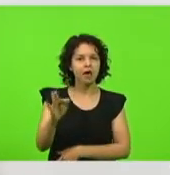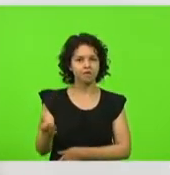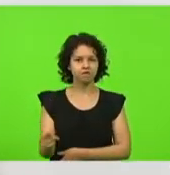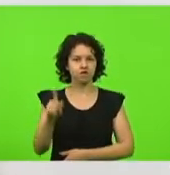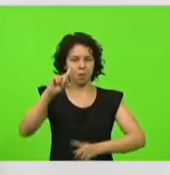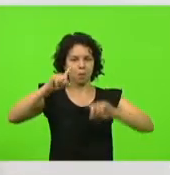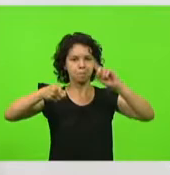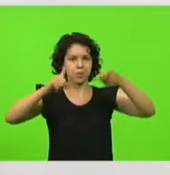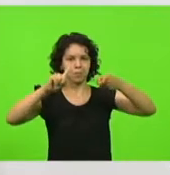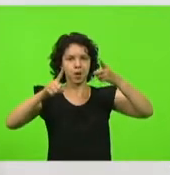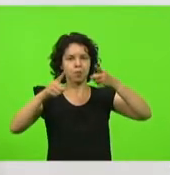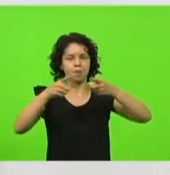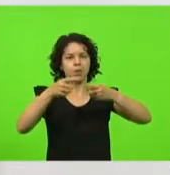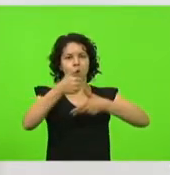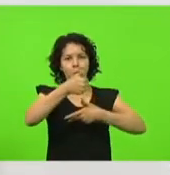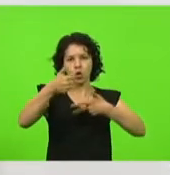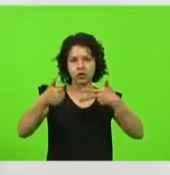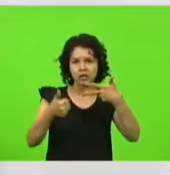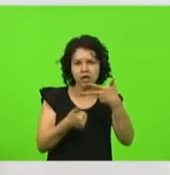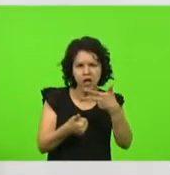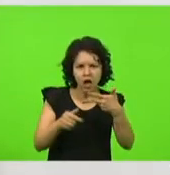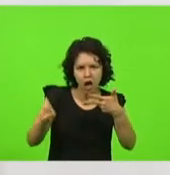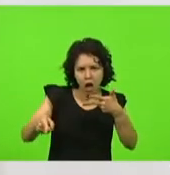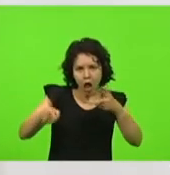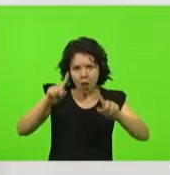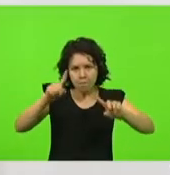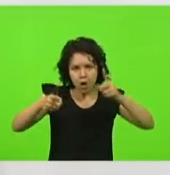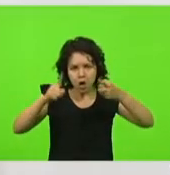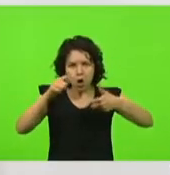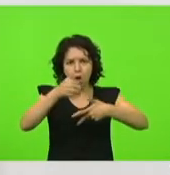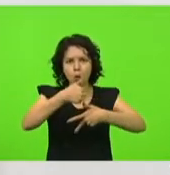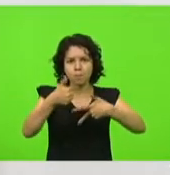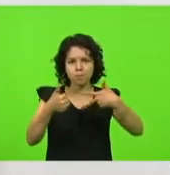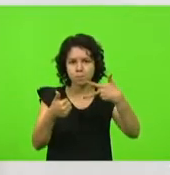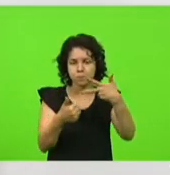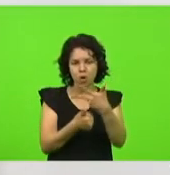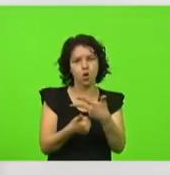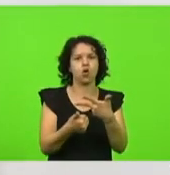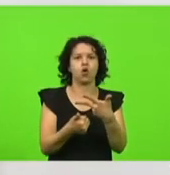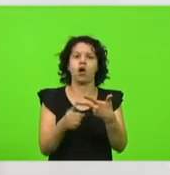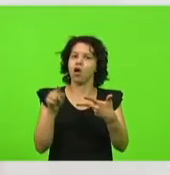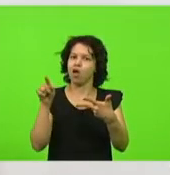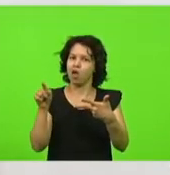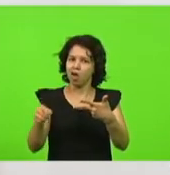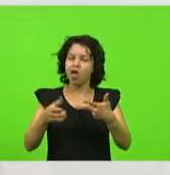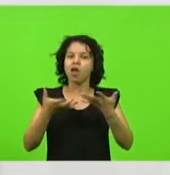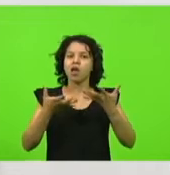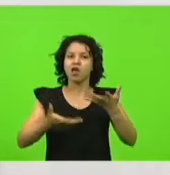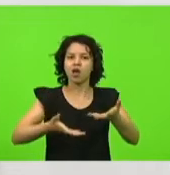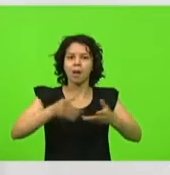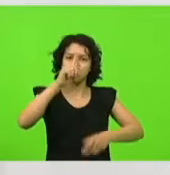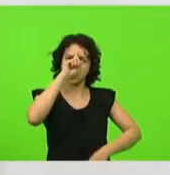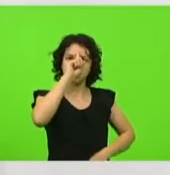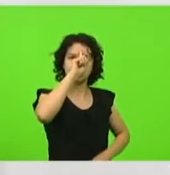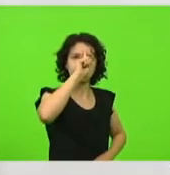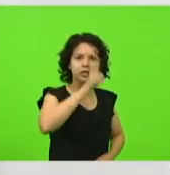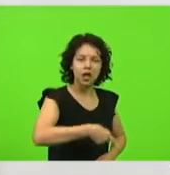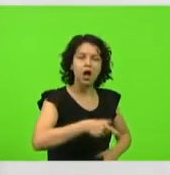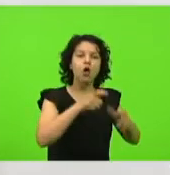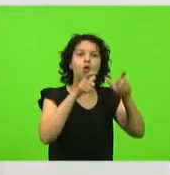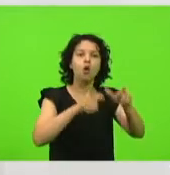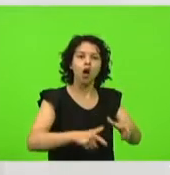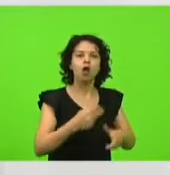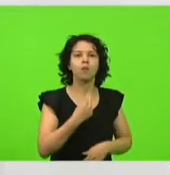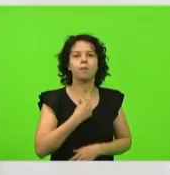está sendo o moderador dos poderes. O Supremo está querendo mandar onde não pode. Prender gente por crime de